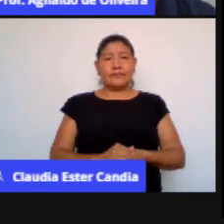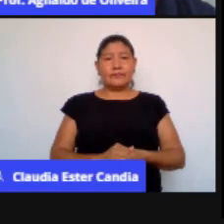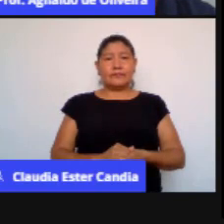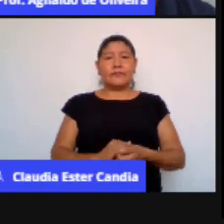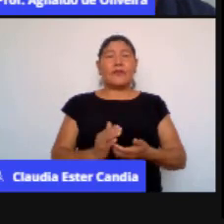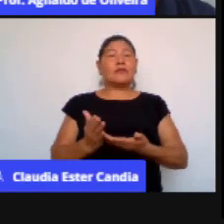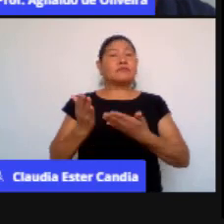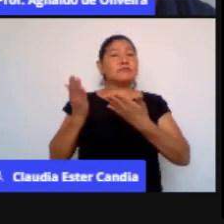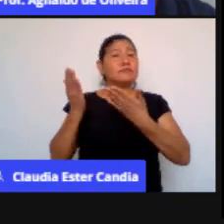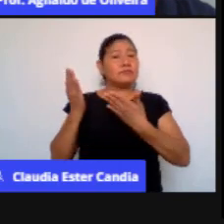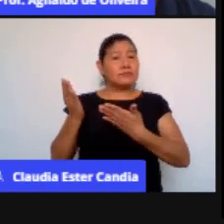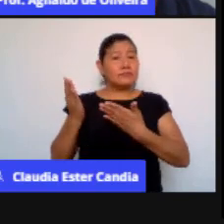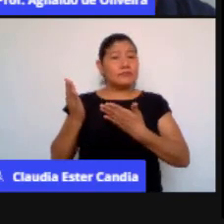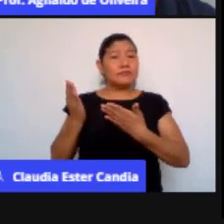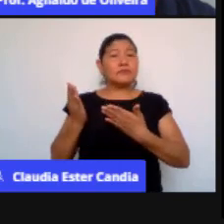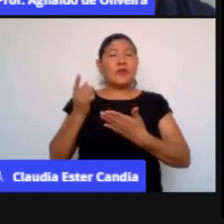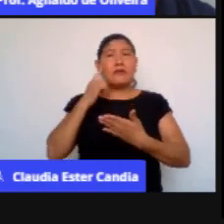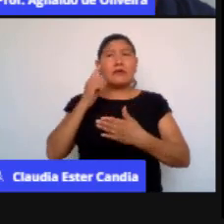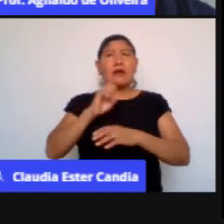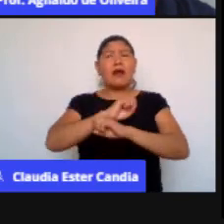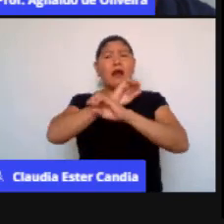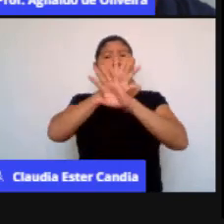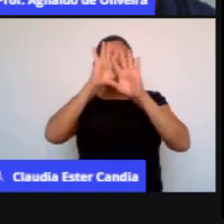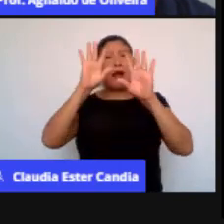É aí que fique claro, tá, pessoal?